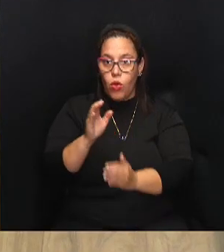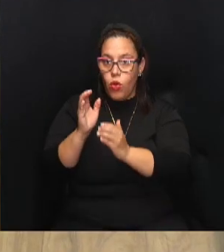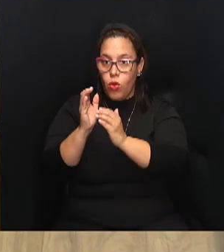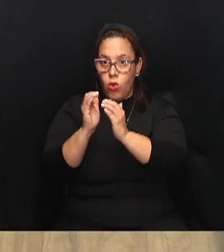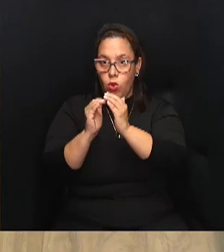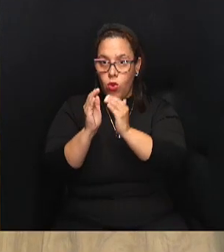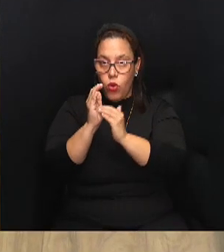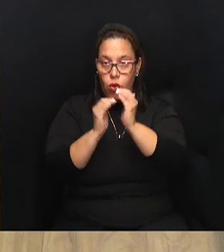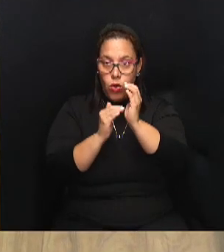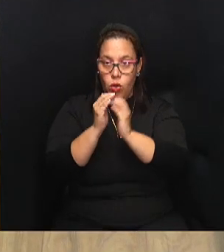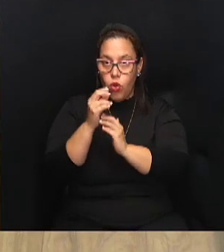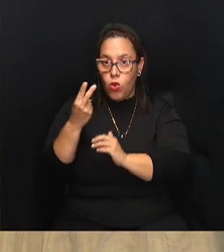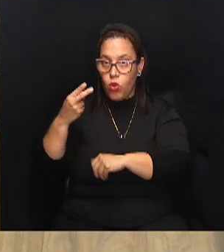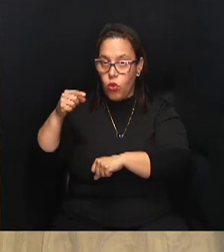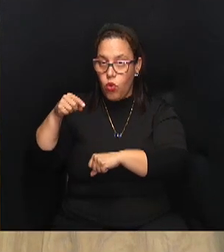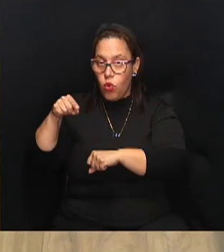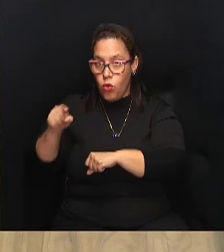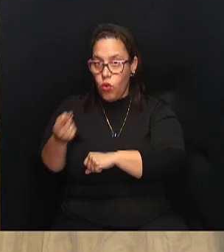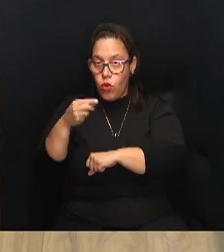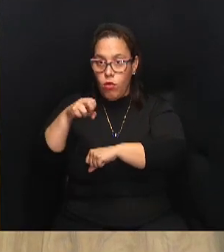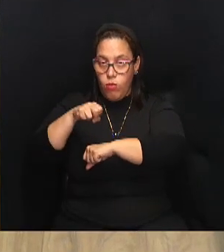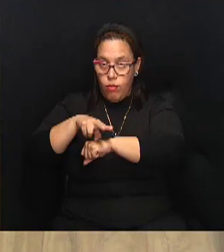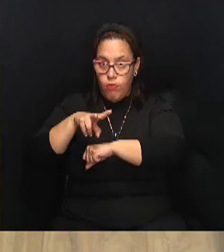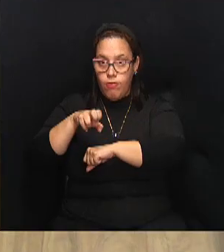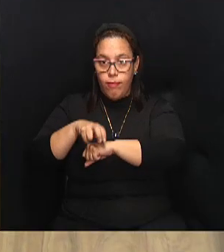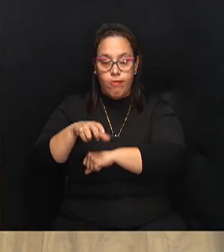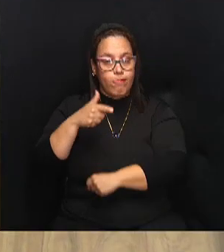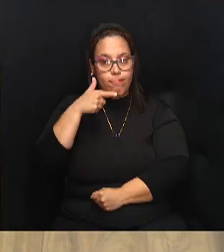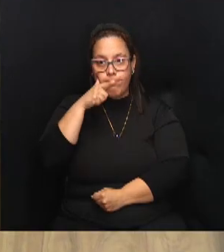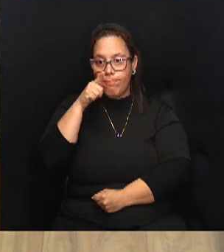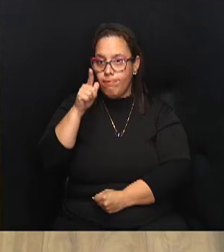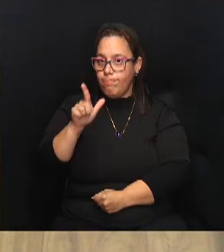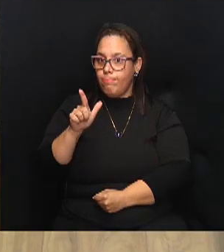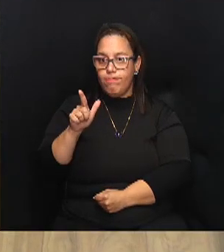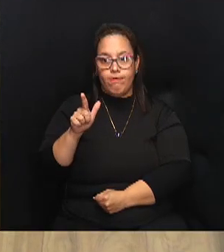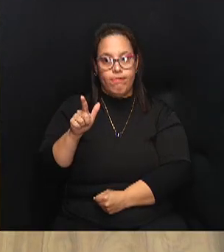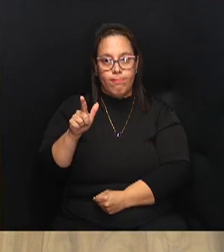mais 2.000 vagas, então a gente não está conseguindo